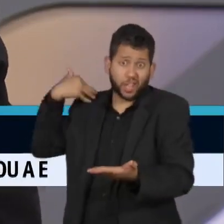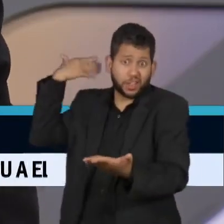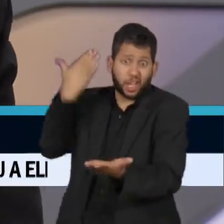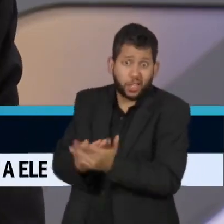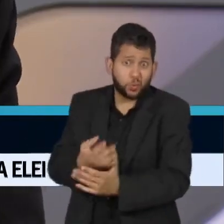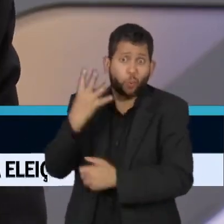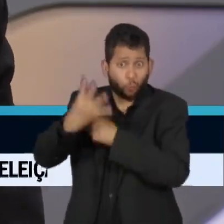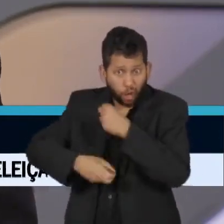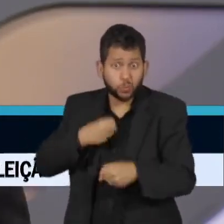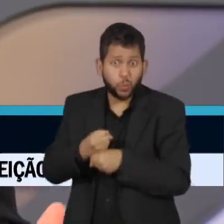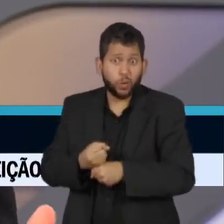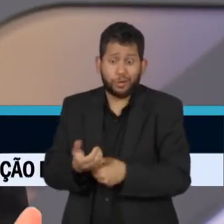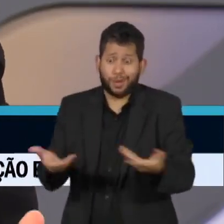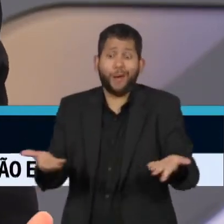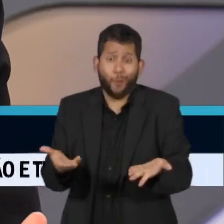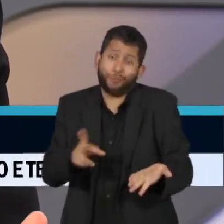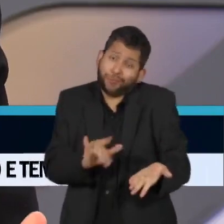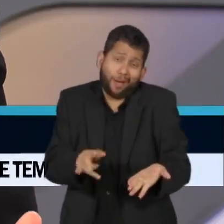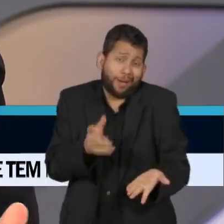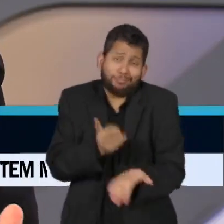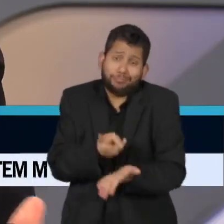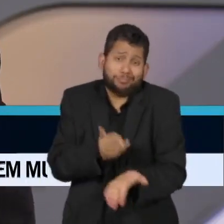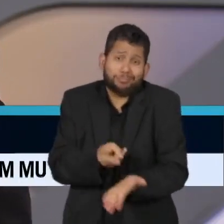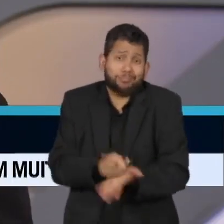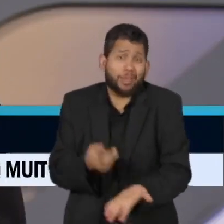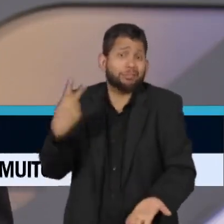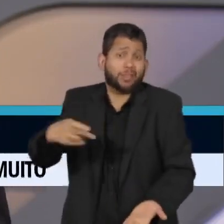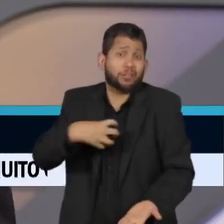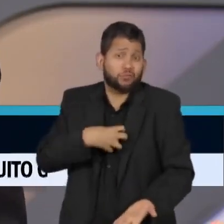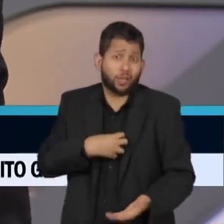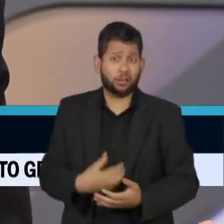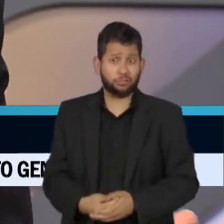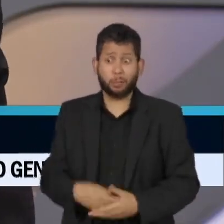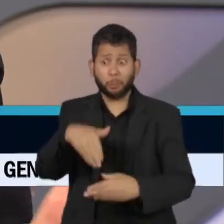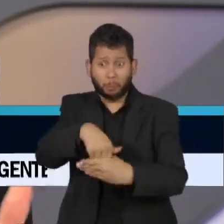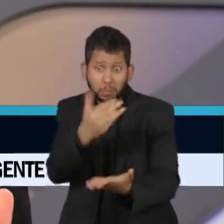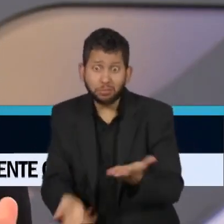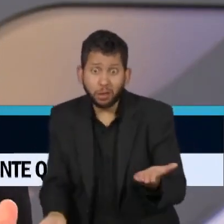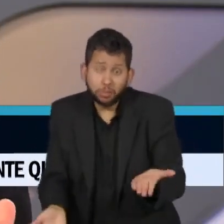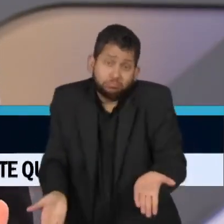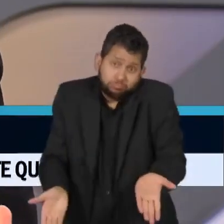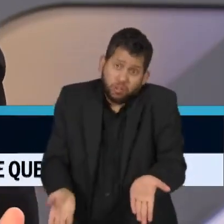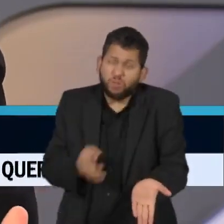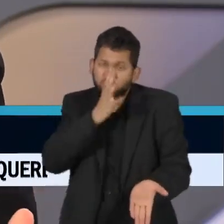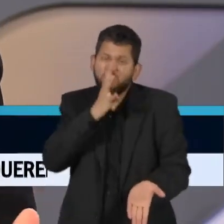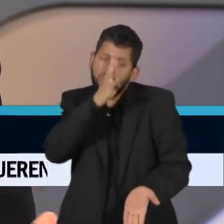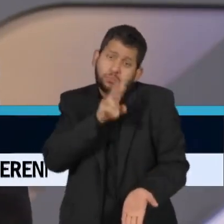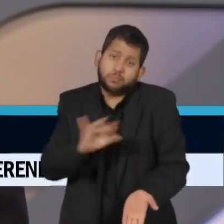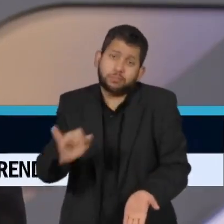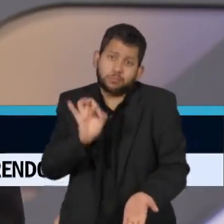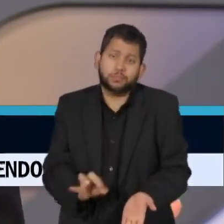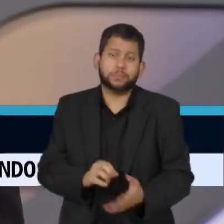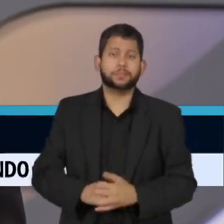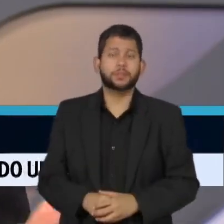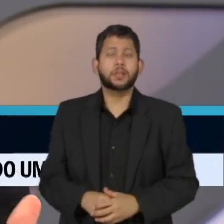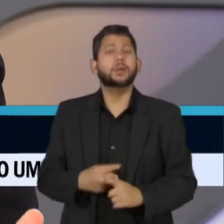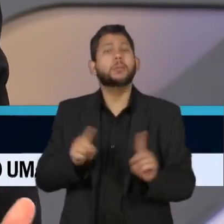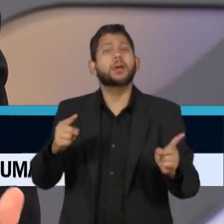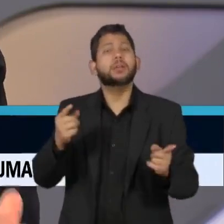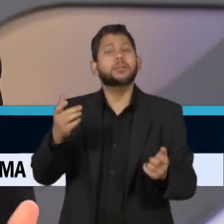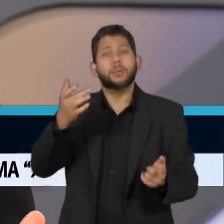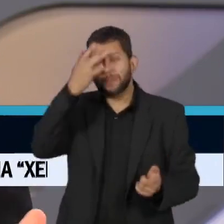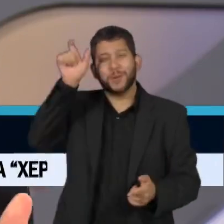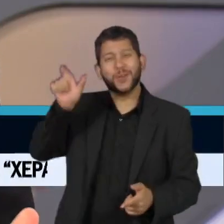durante 4 anos por que que não vai fazer nos últimos dias do mandato sabendo que ele não foi eleito a grande